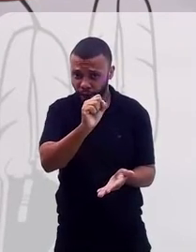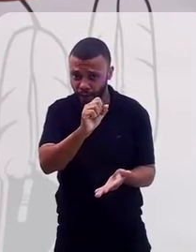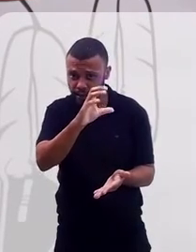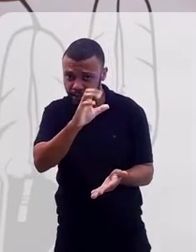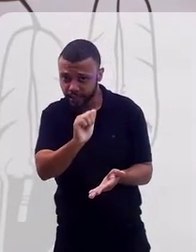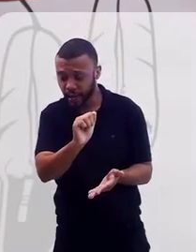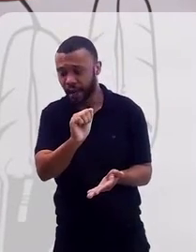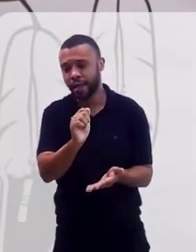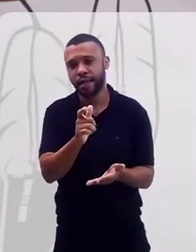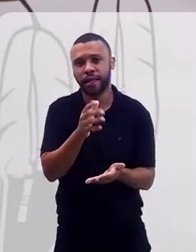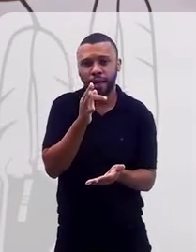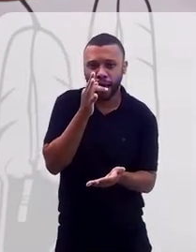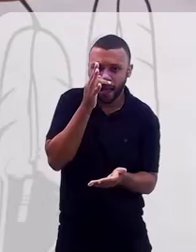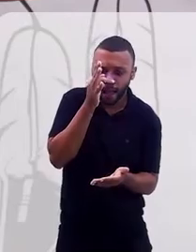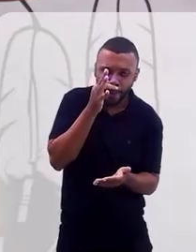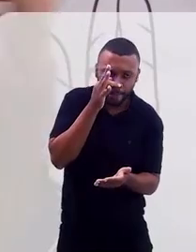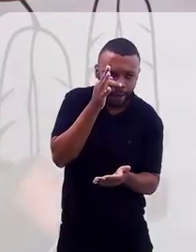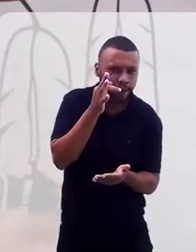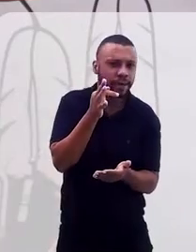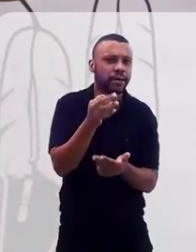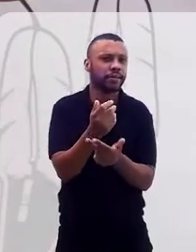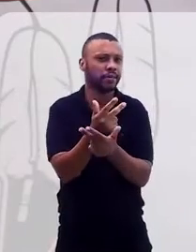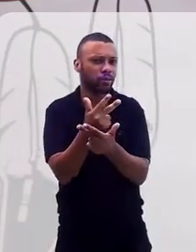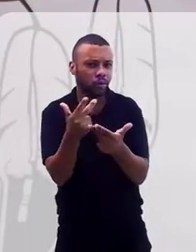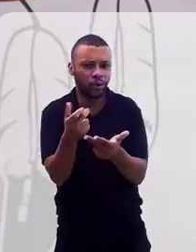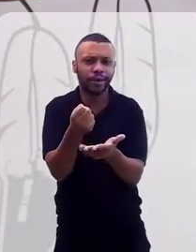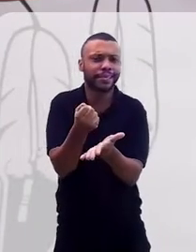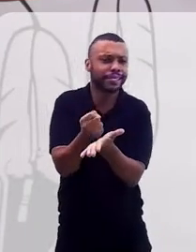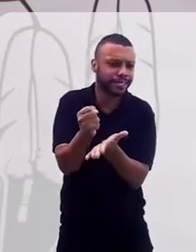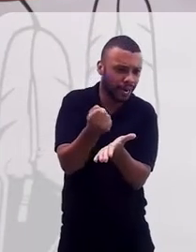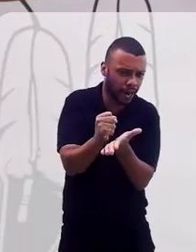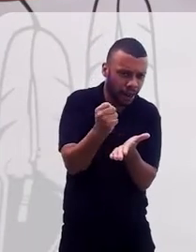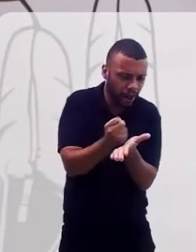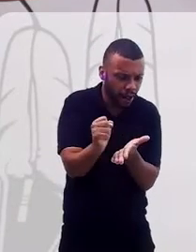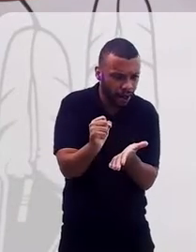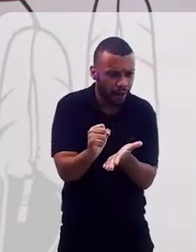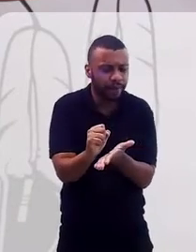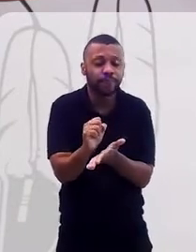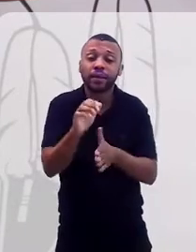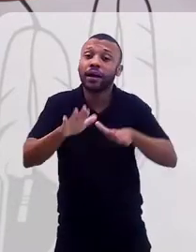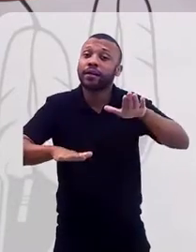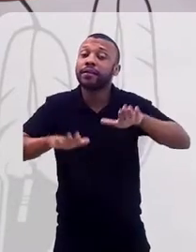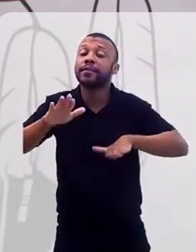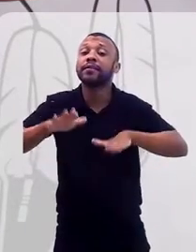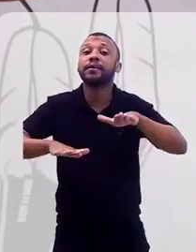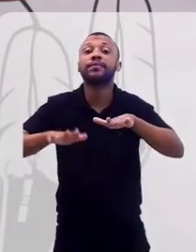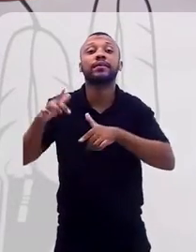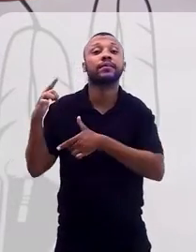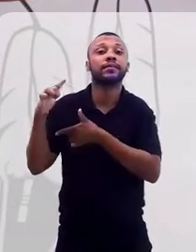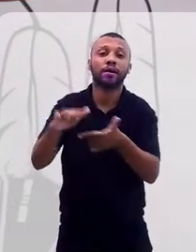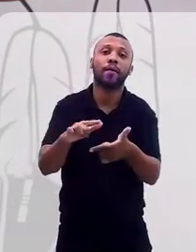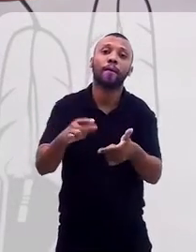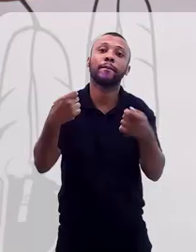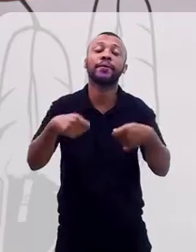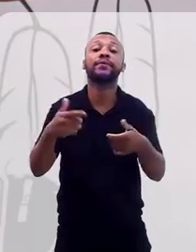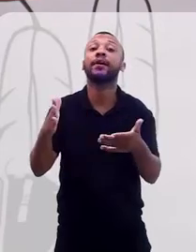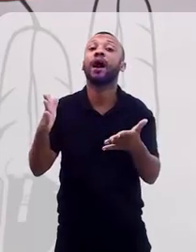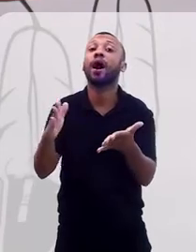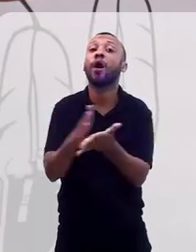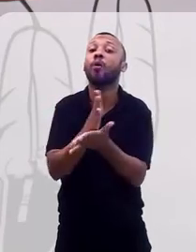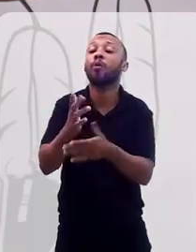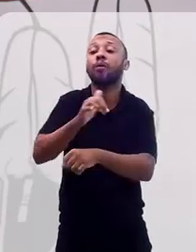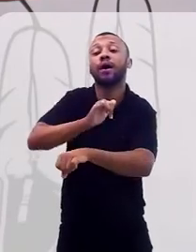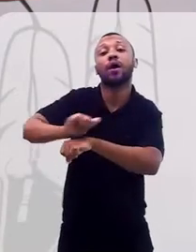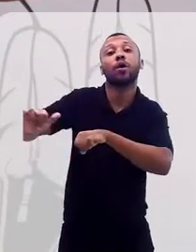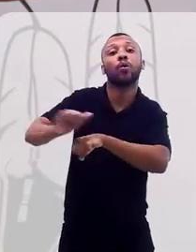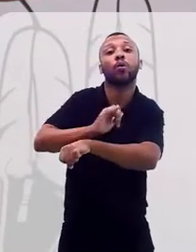normalmente as plantas enteógenas o peiote no México Seja lá o que em que tradição você vai pesquisar precisa-se de